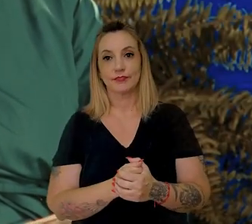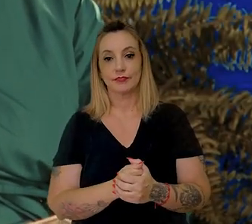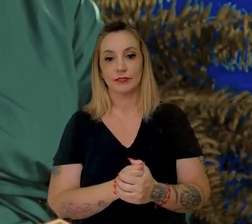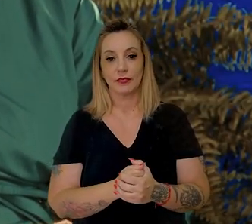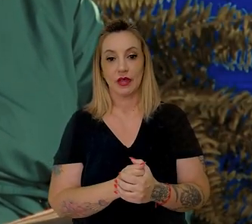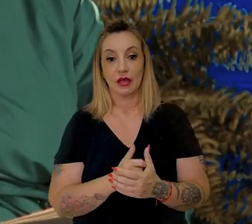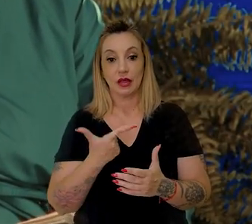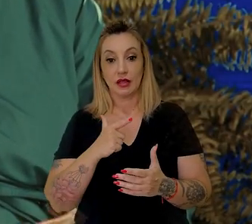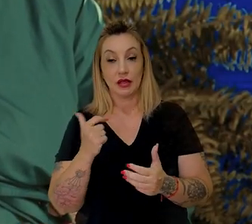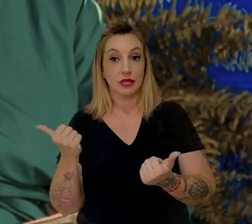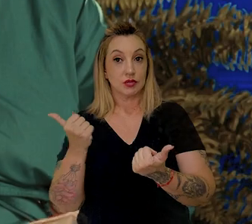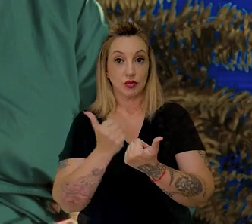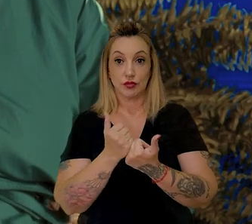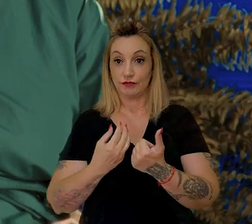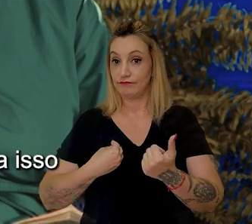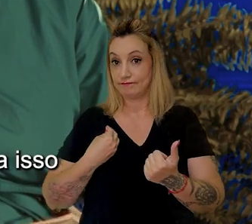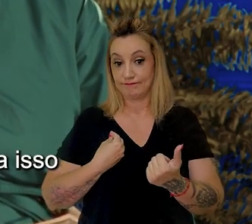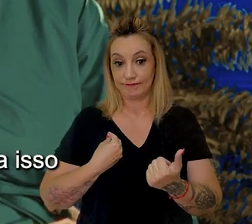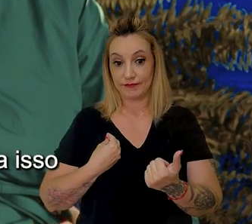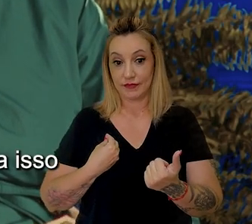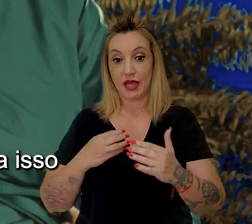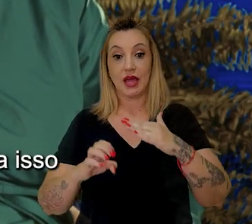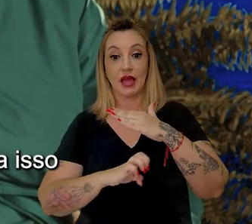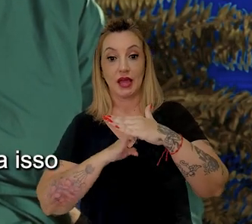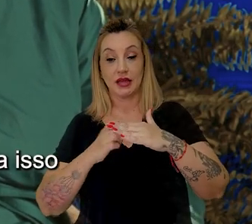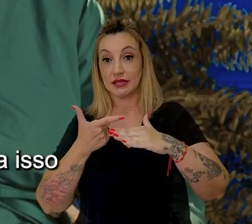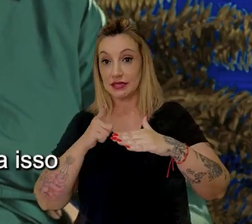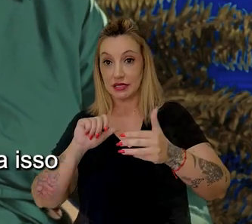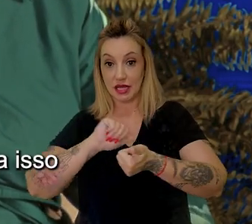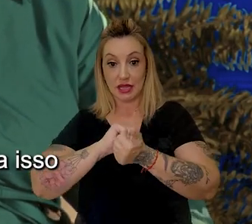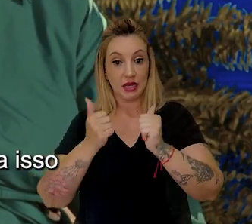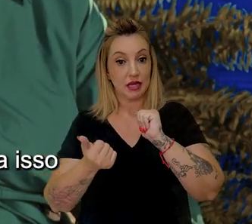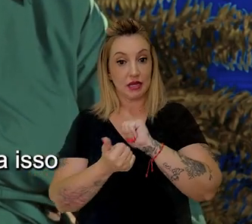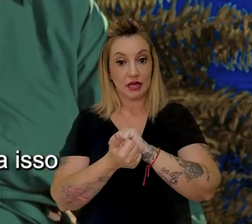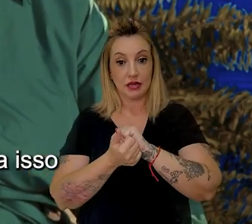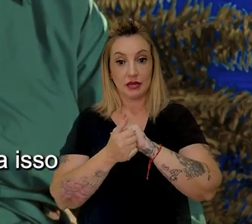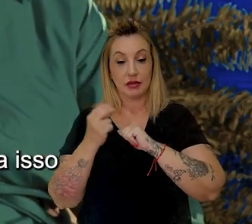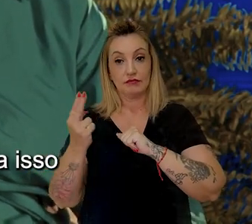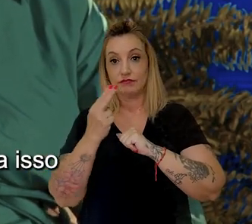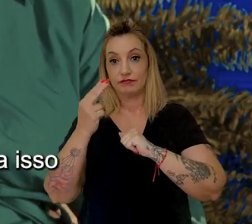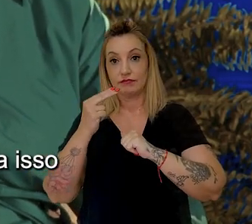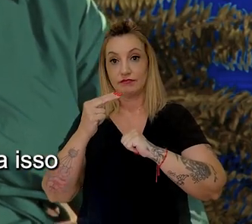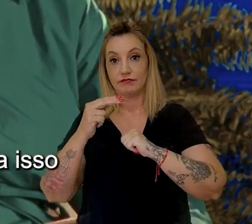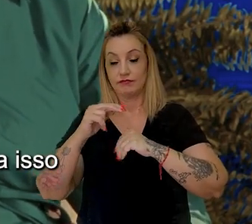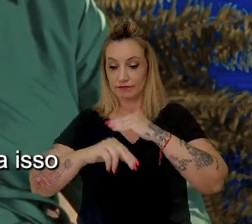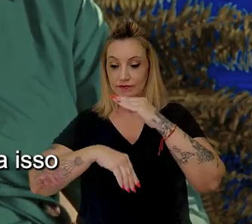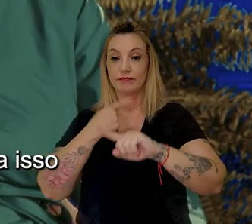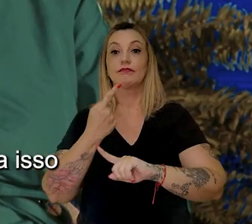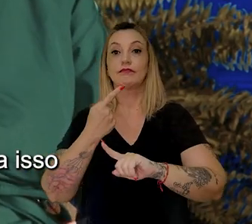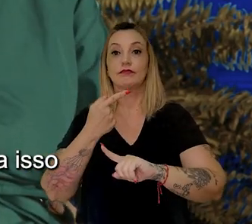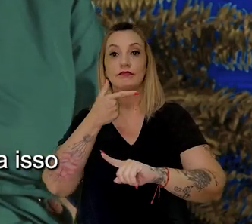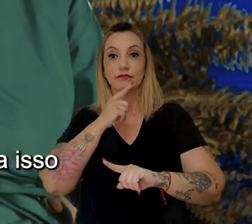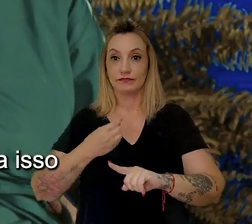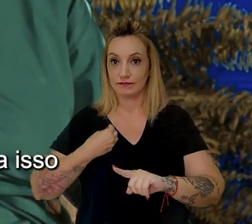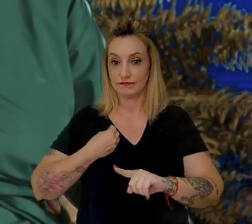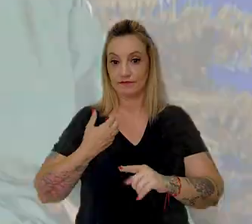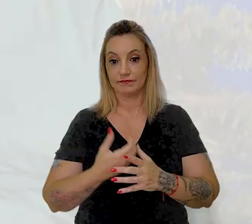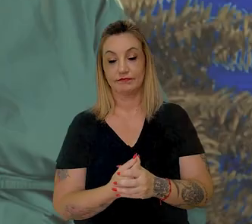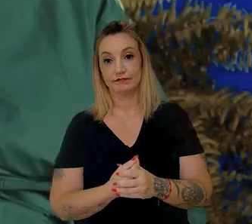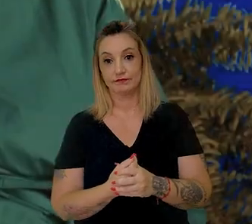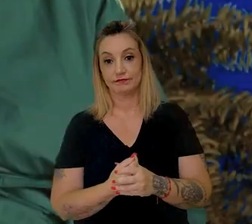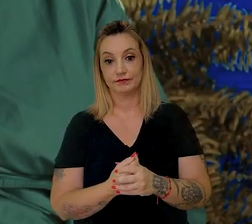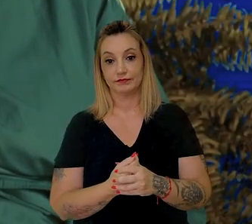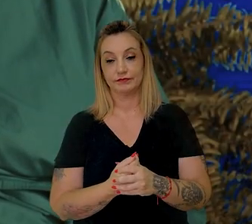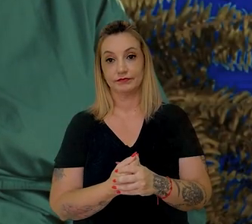e não vão subsistir e as empresas que não se adaptar est arem a isso não vão ter potencial de de existir né